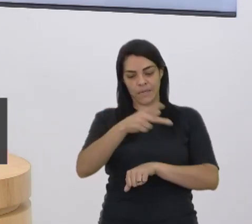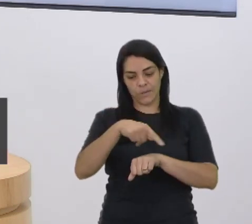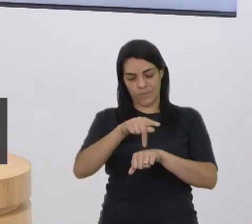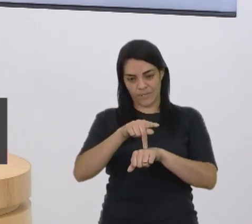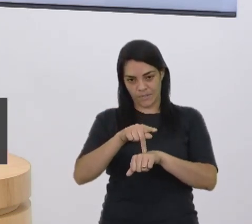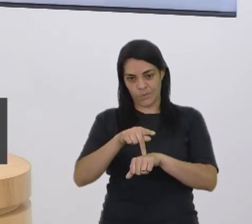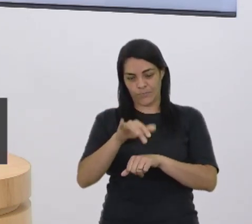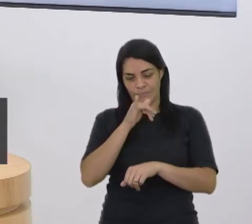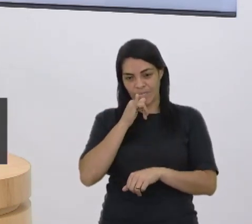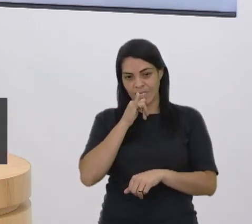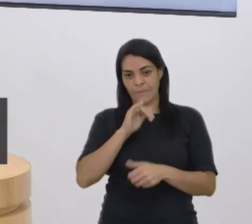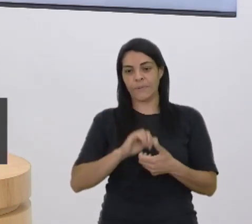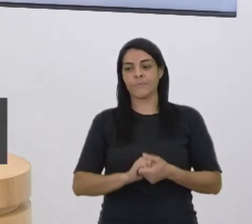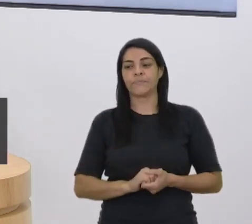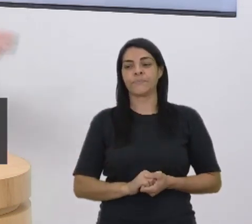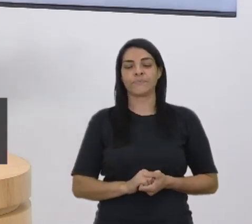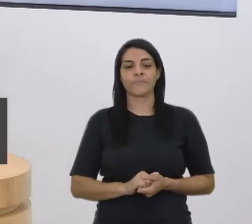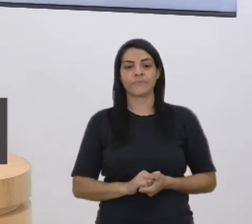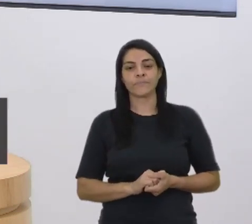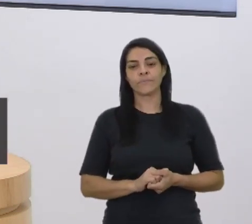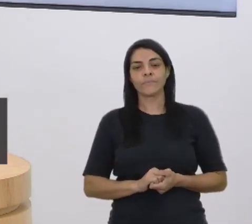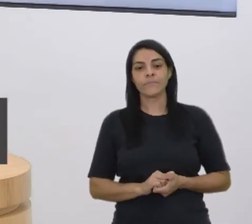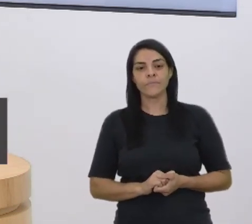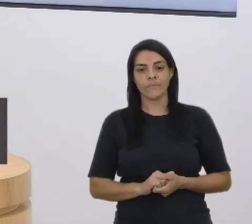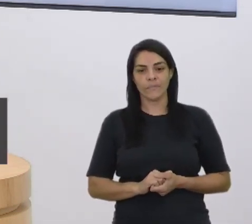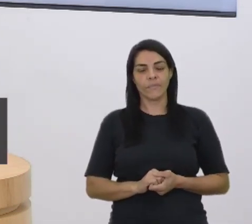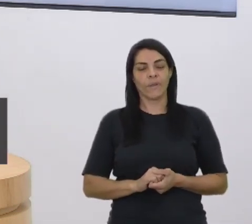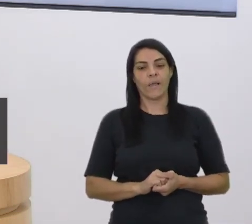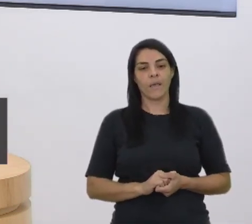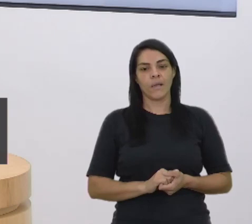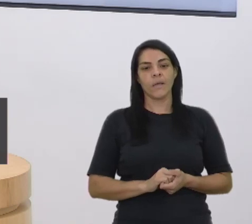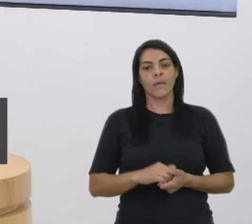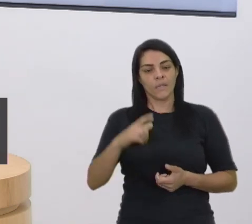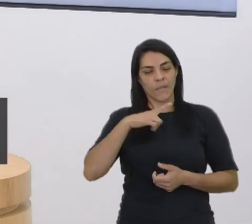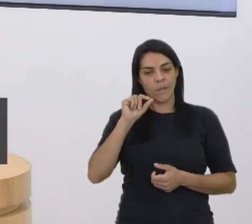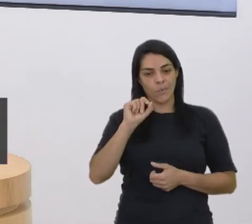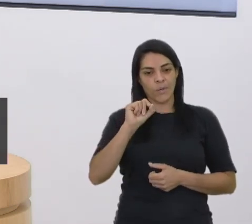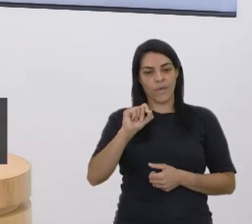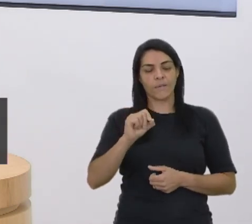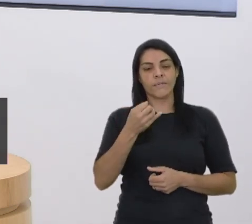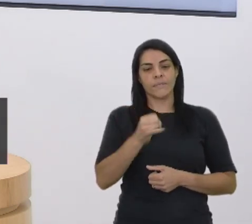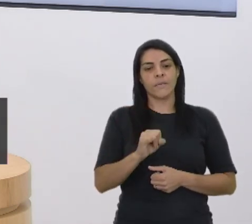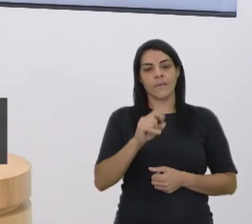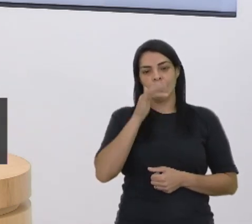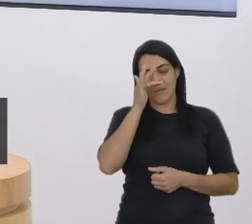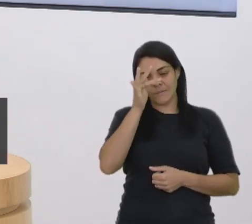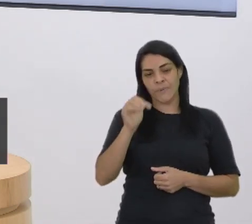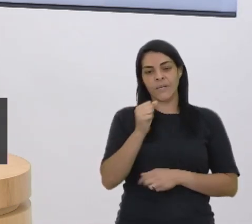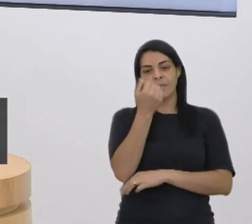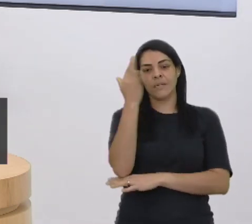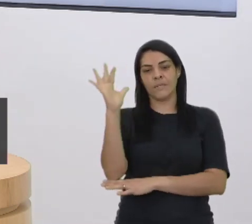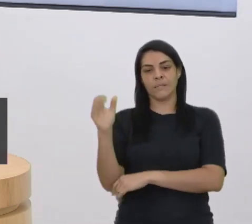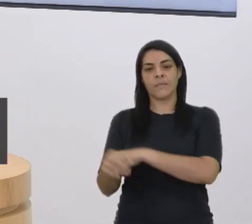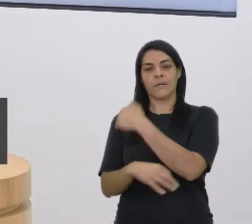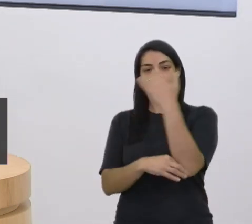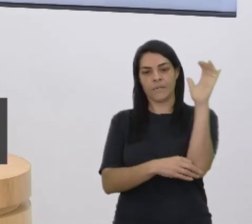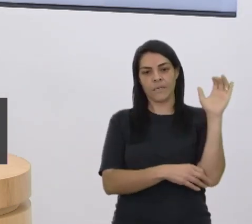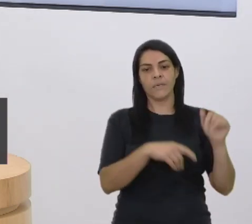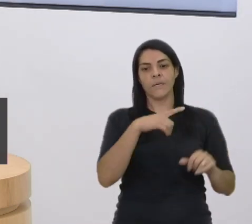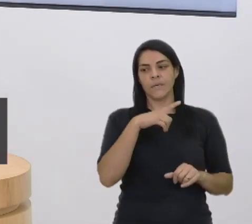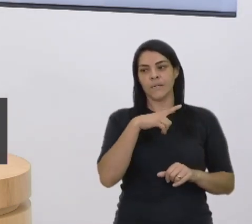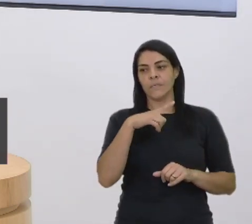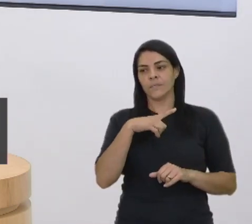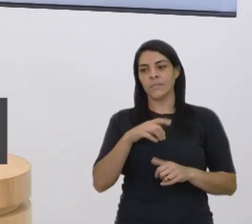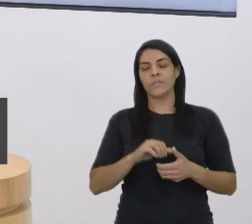passa no aeroporto, obviamente, as cargas passam por um lugar, e se as plantas, né, por exemplo, estiverem com algum tipo de